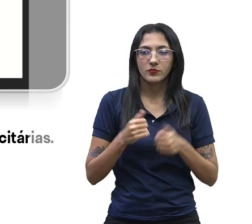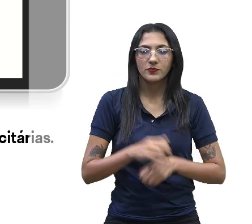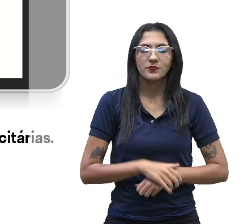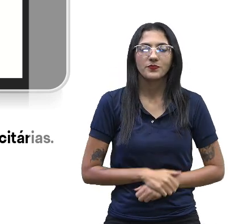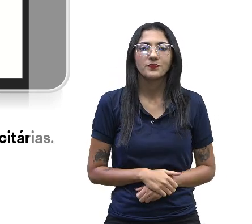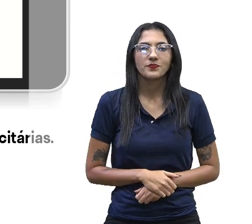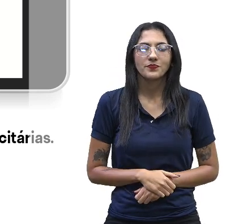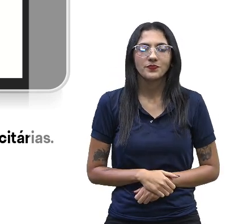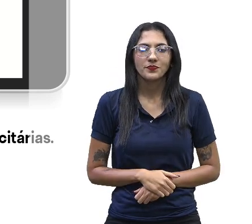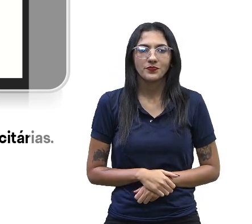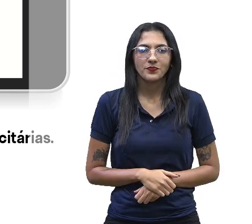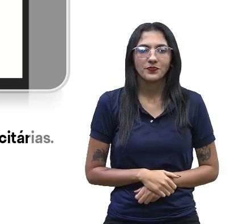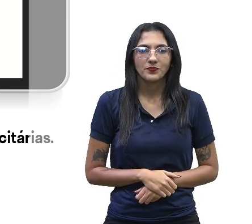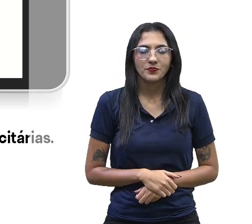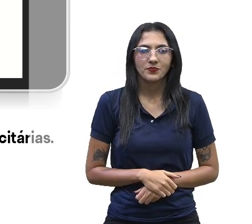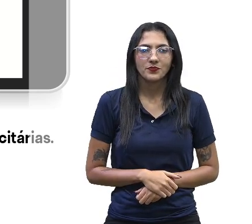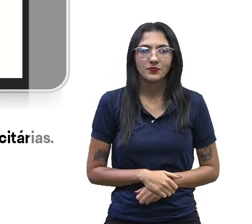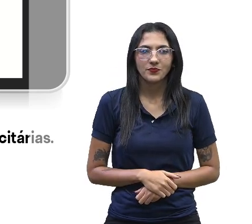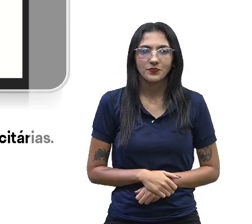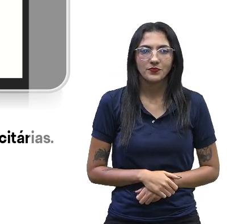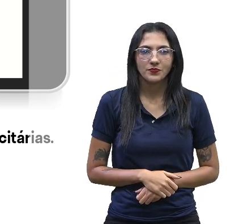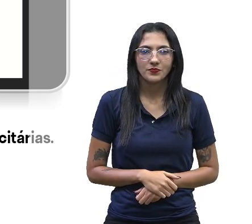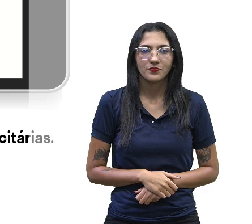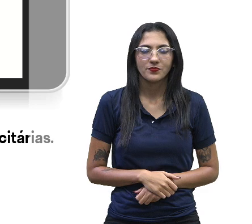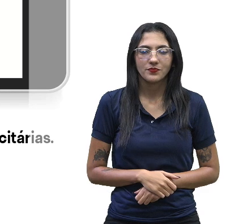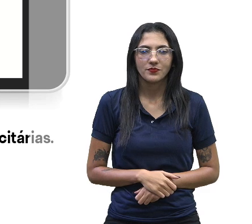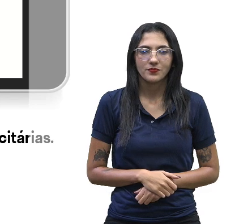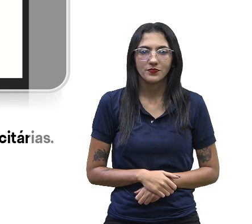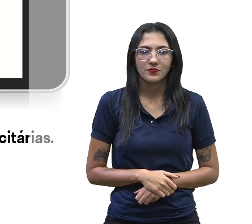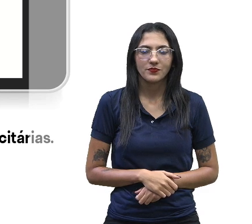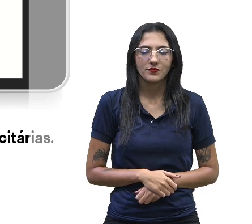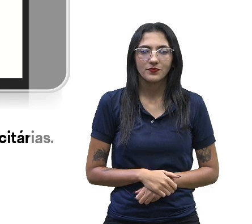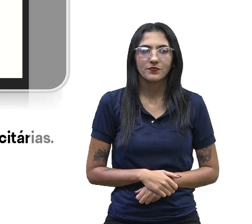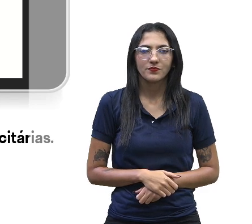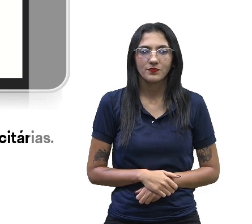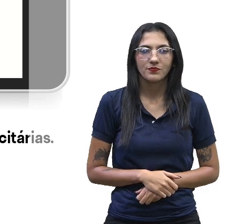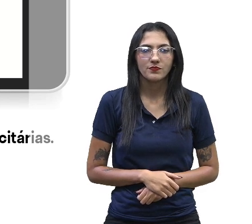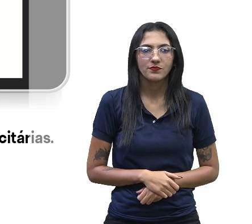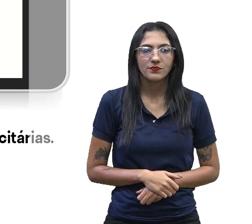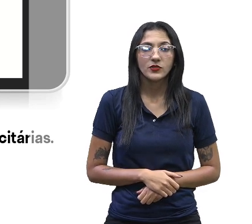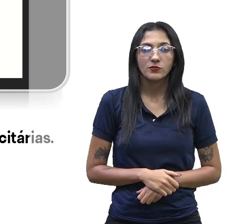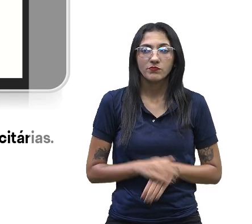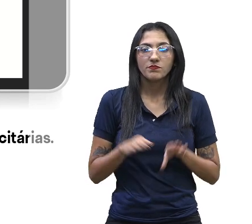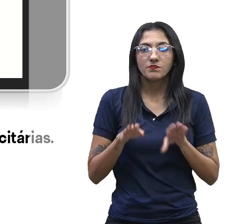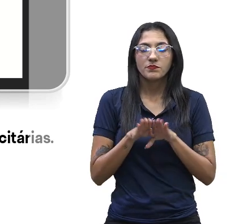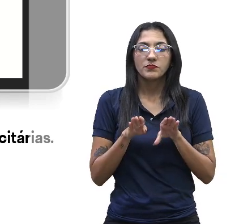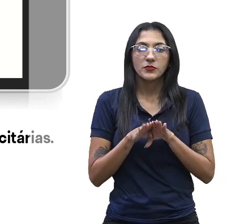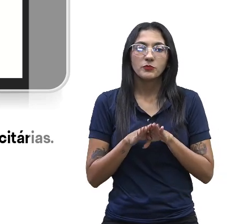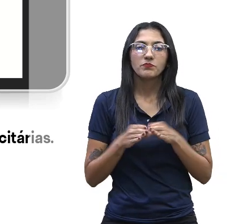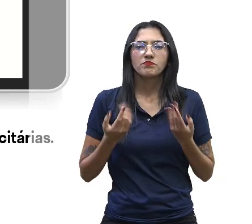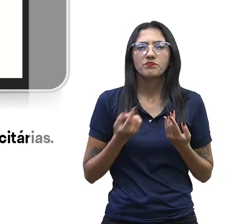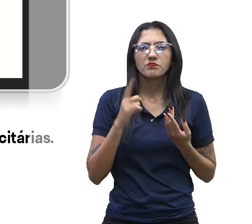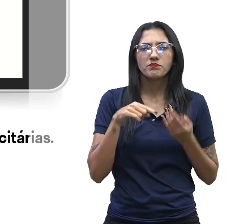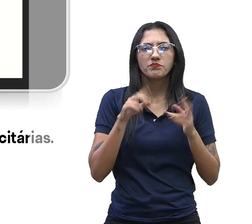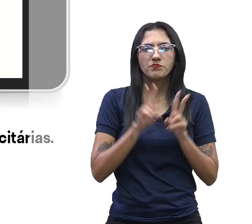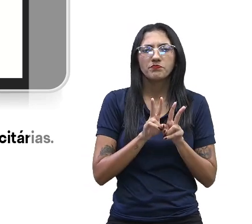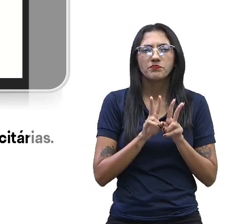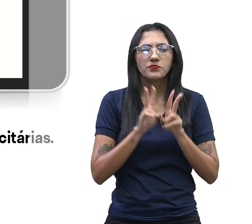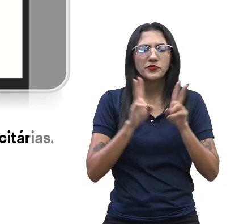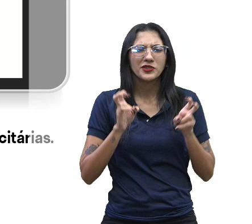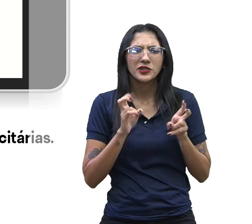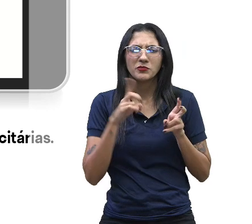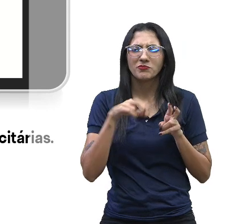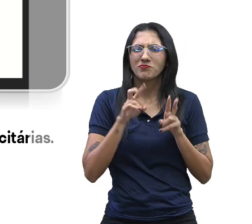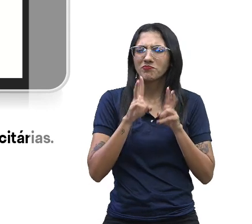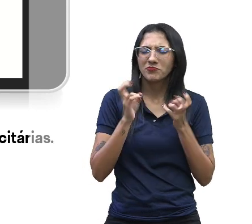reportagem. Um exemplo de reportagem. Ao falar sobre os custos da saúde mental ao longo